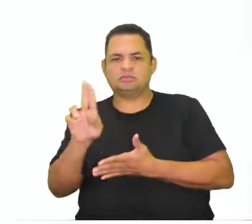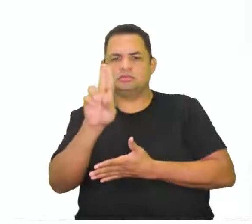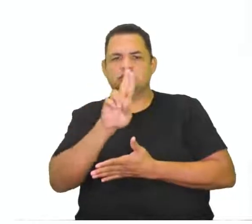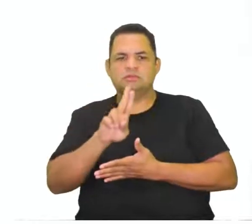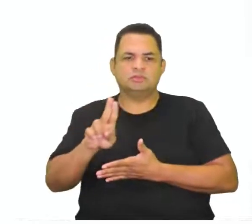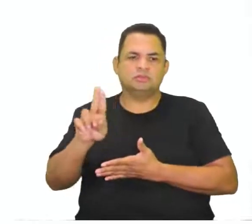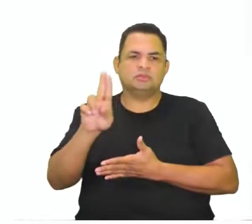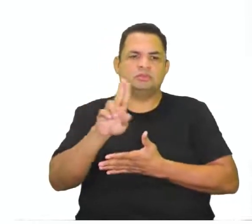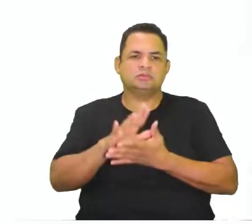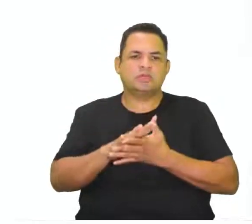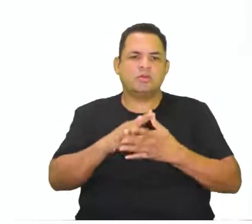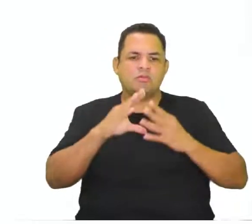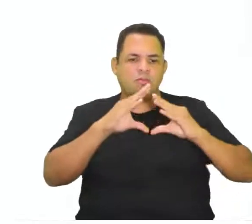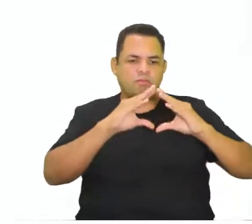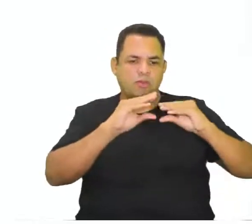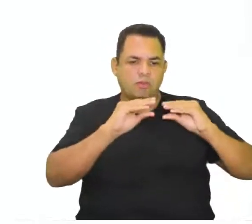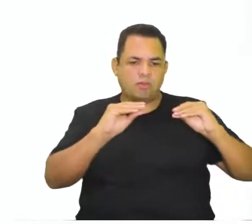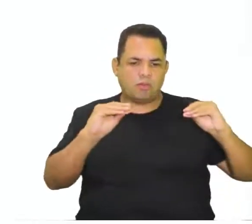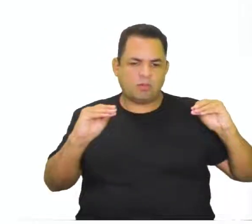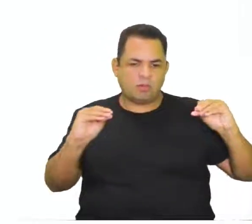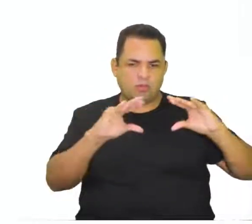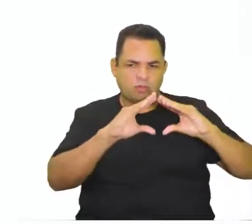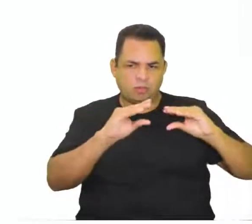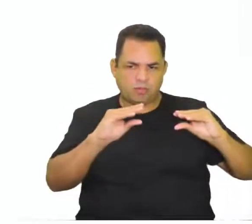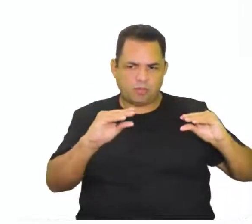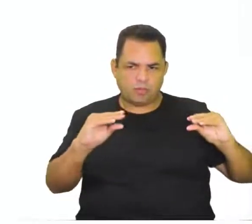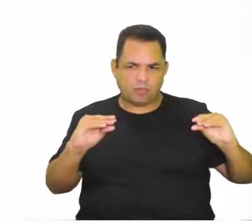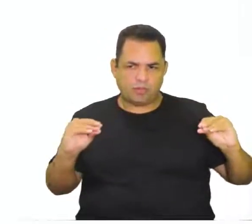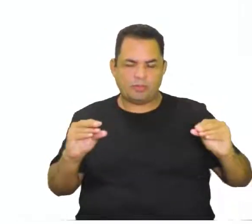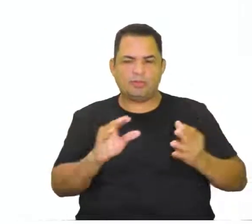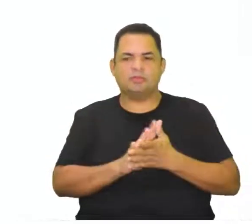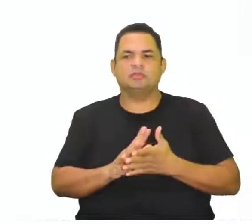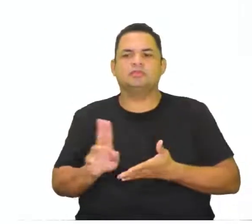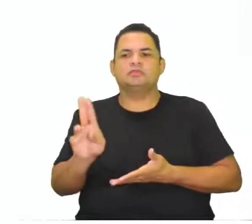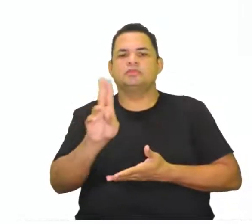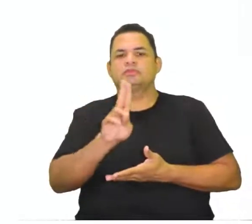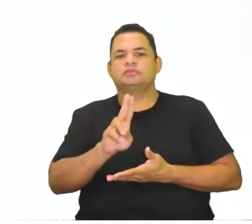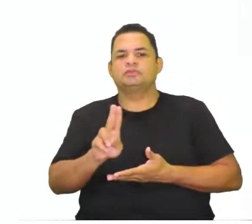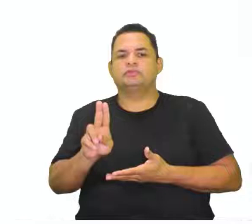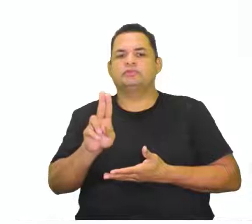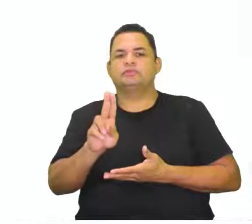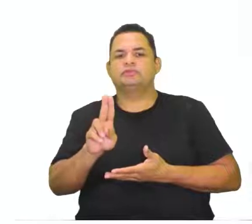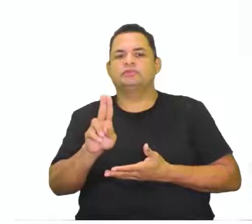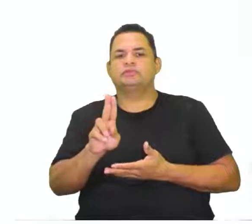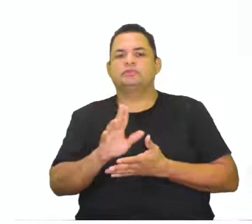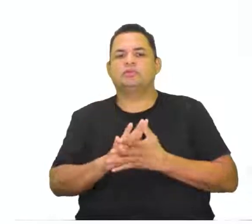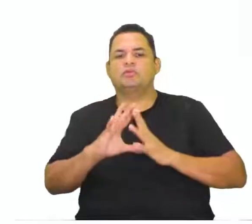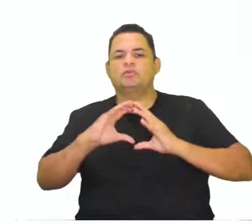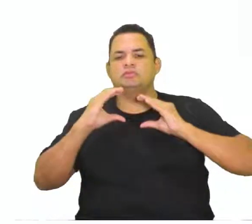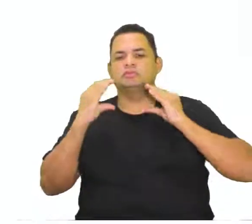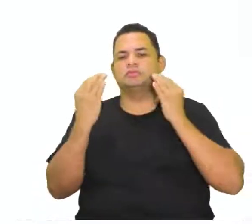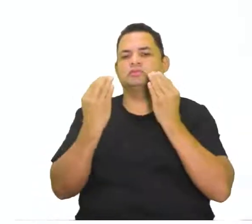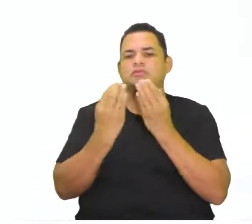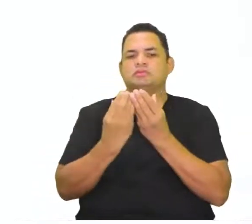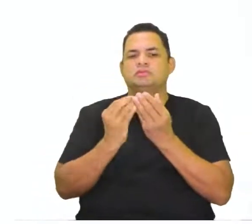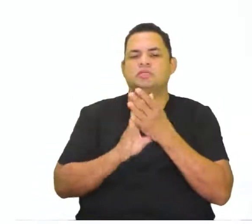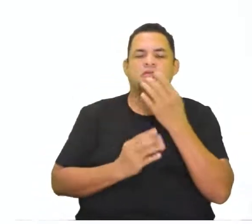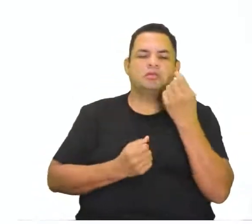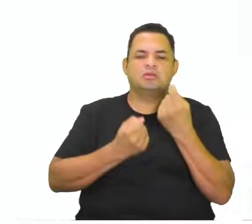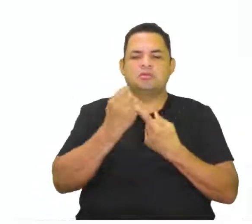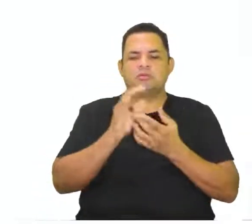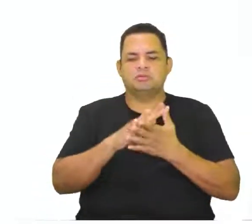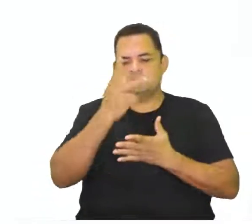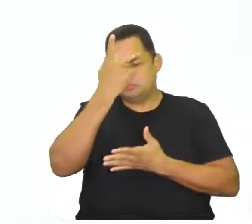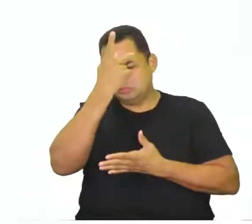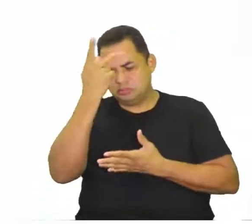utilizado como adubo. Muitas comunidades fazem uso da compostagem, assim como algumas pessoas dentro